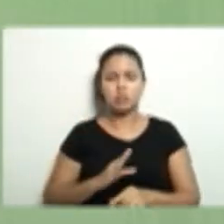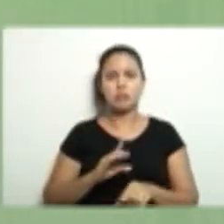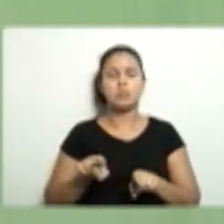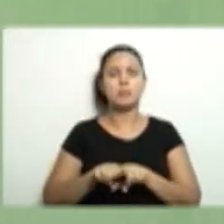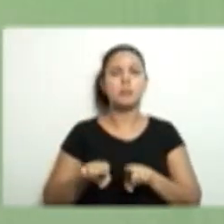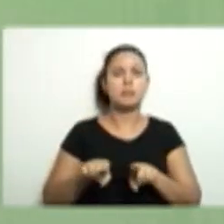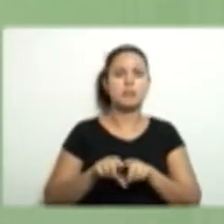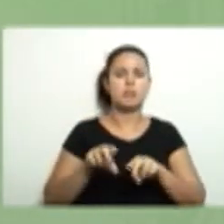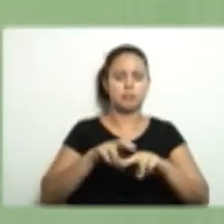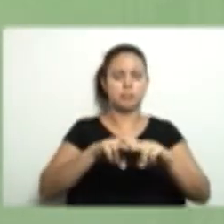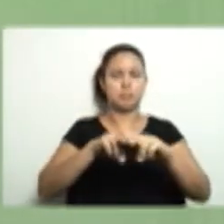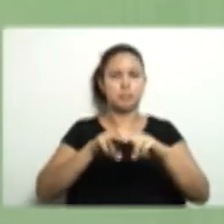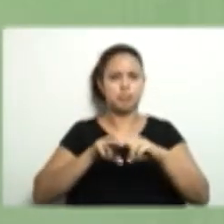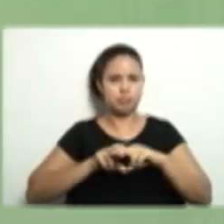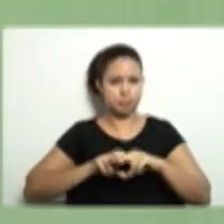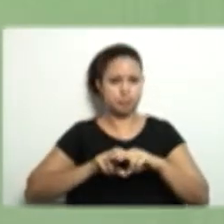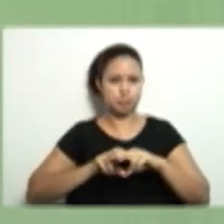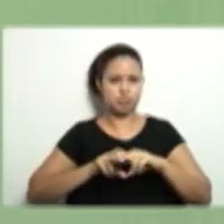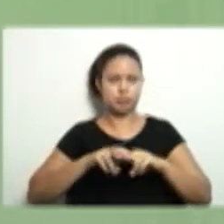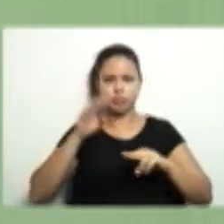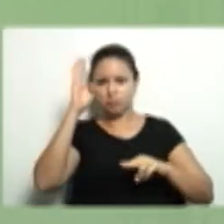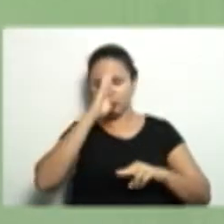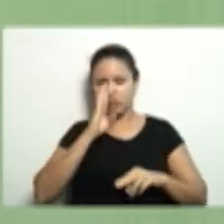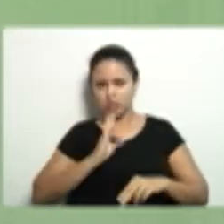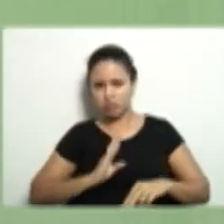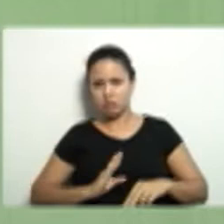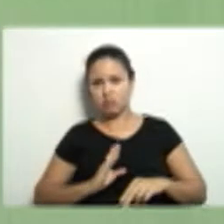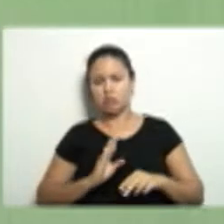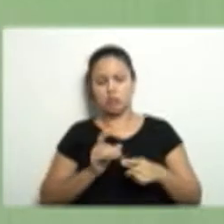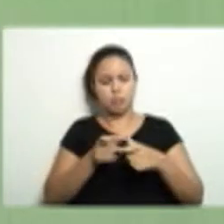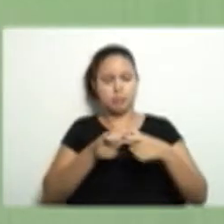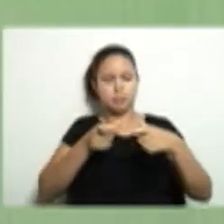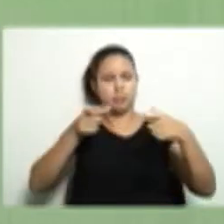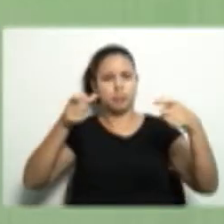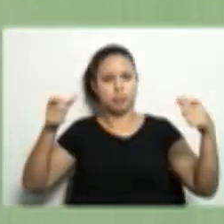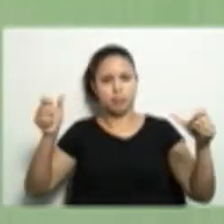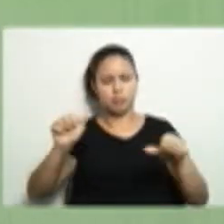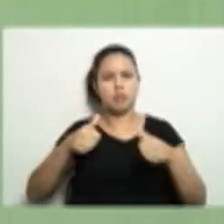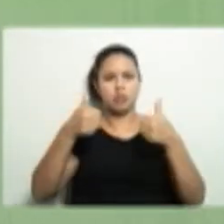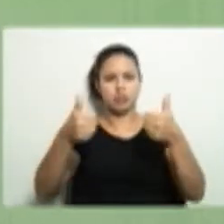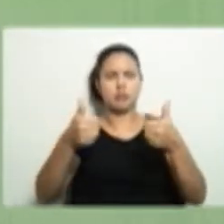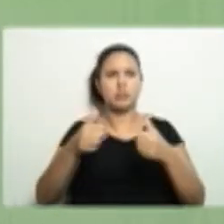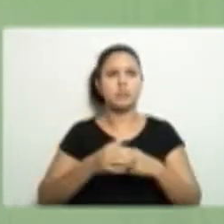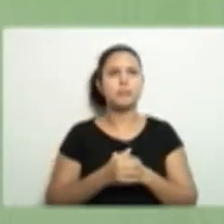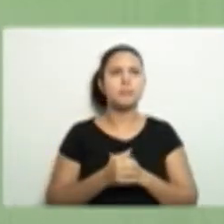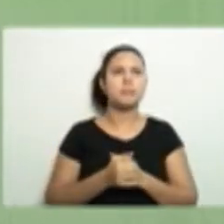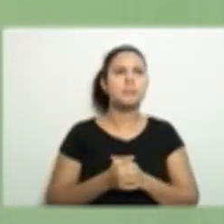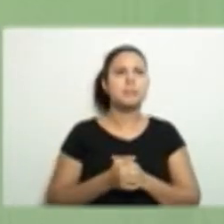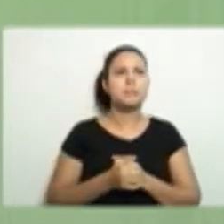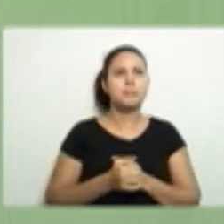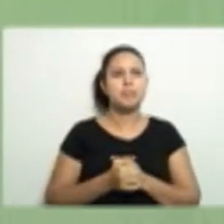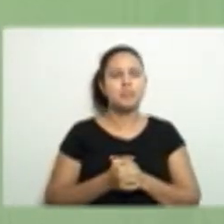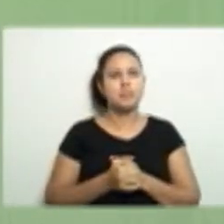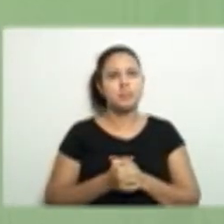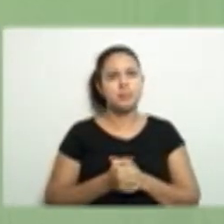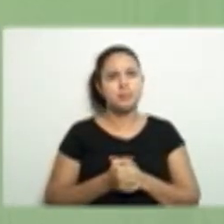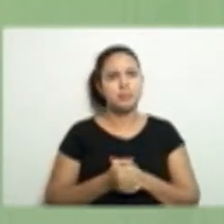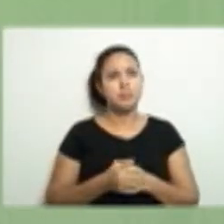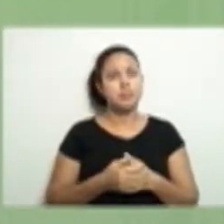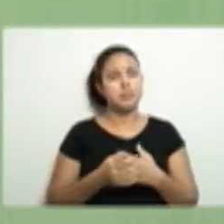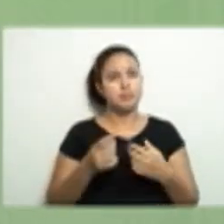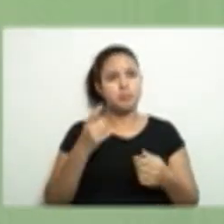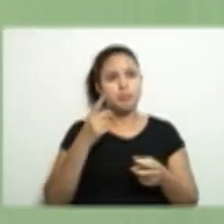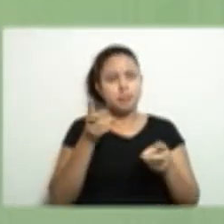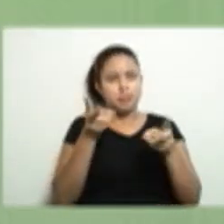com resultados mais no azul, no verde e com certeza muito mais amarelo aqui, que já vai tratar de um